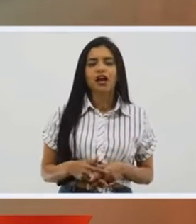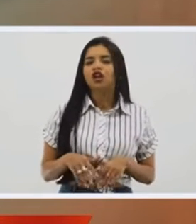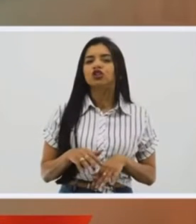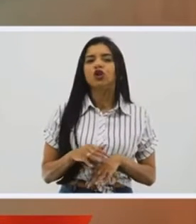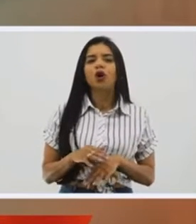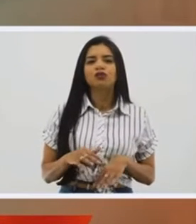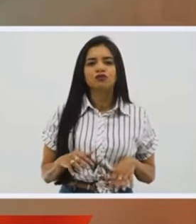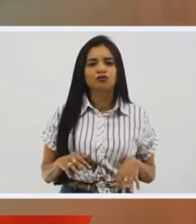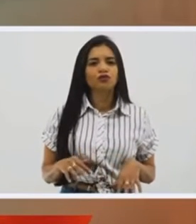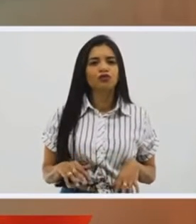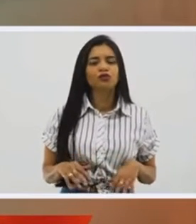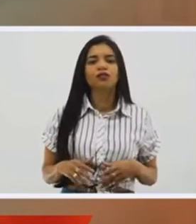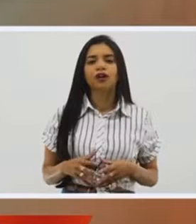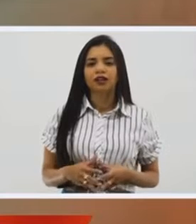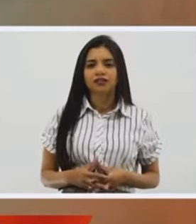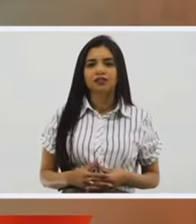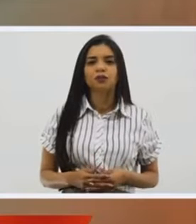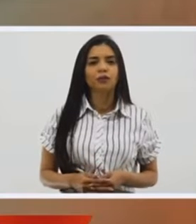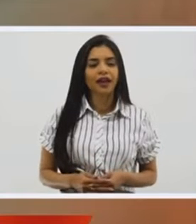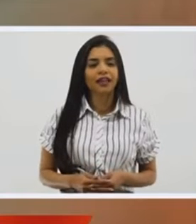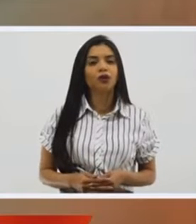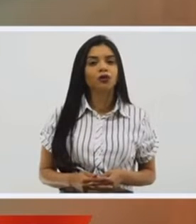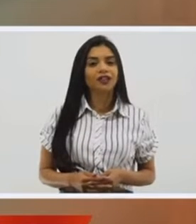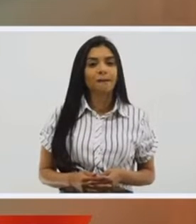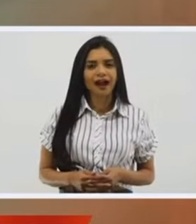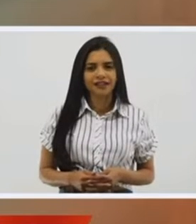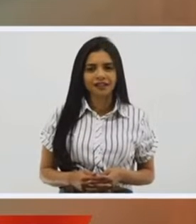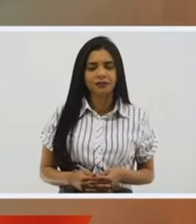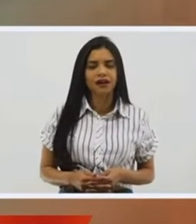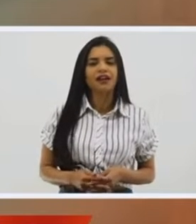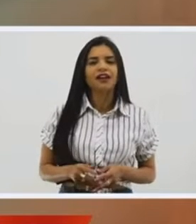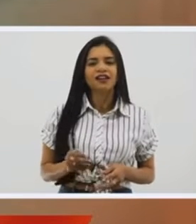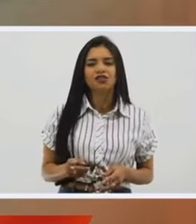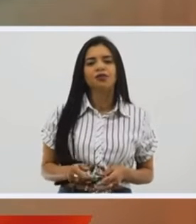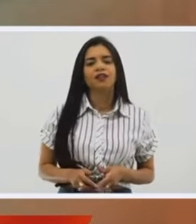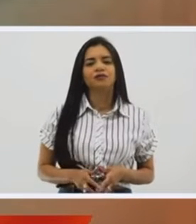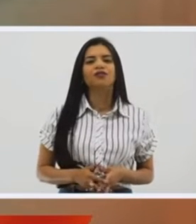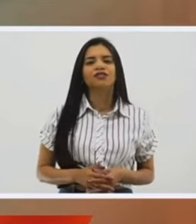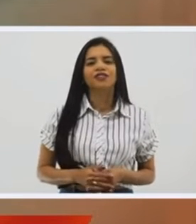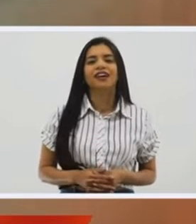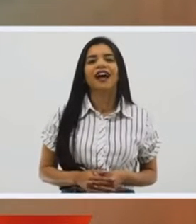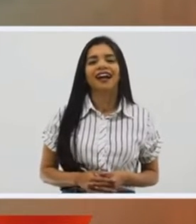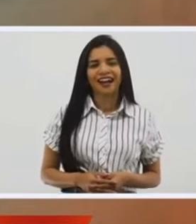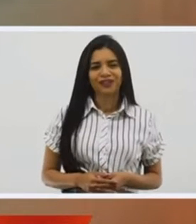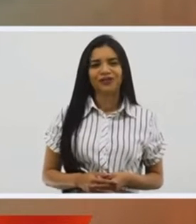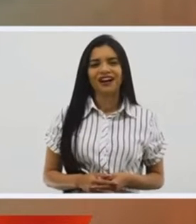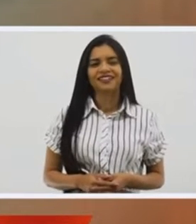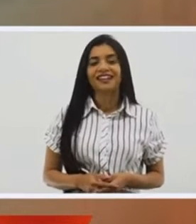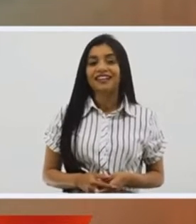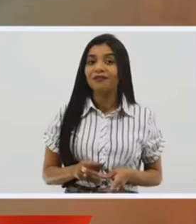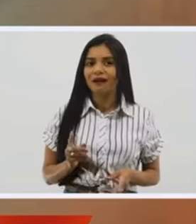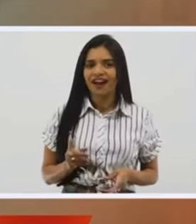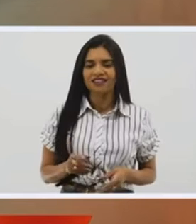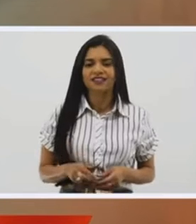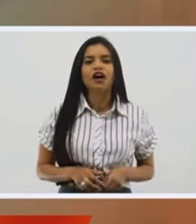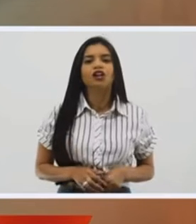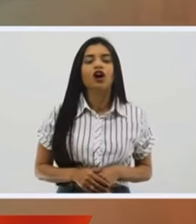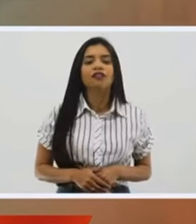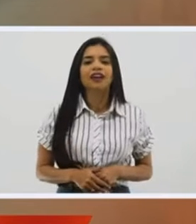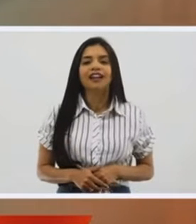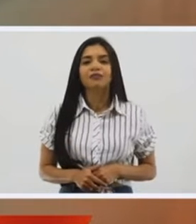www.grupofavene.com.br. Todos os cursos são reconhecidos pelo MEC com nota máxima. Isso mesmo, você será graduada. E